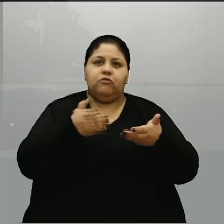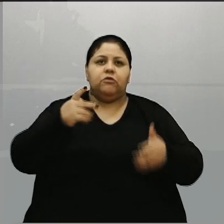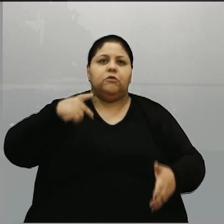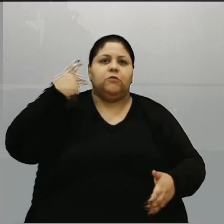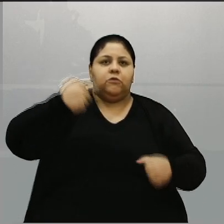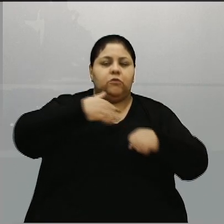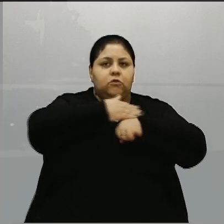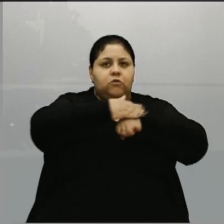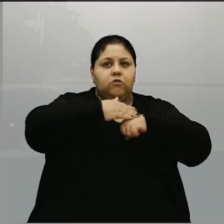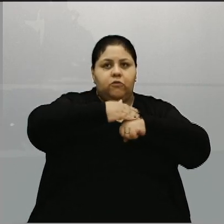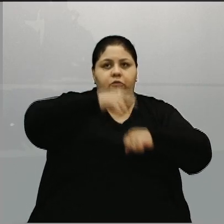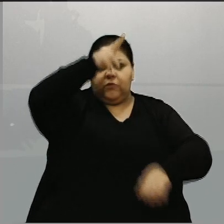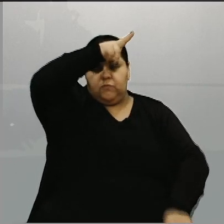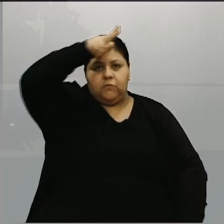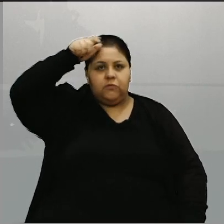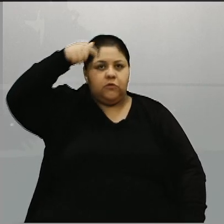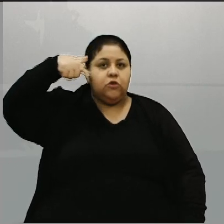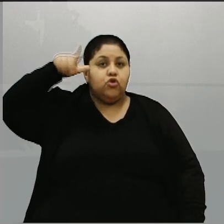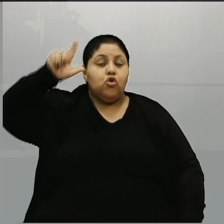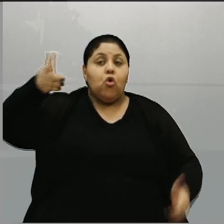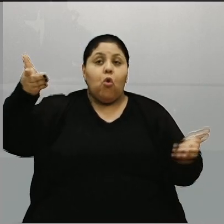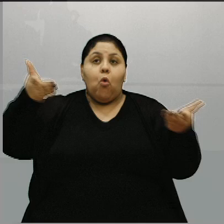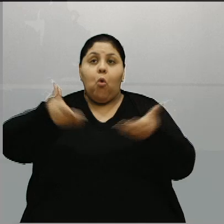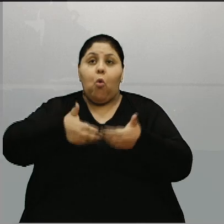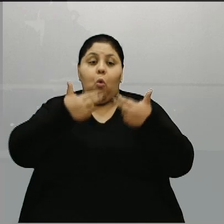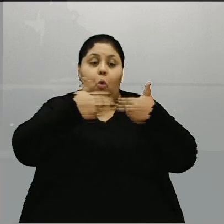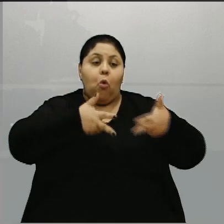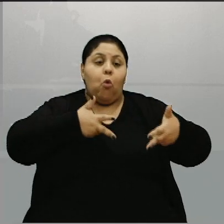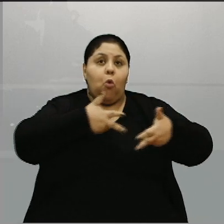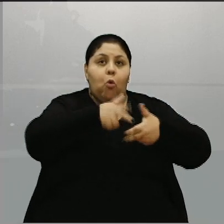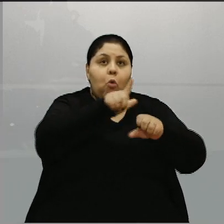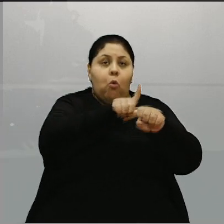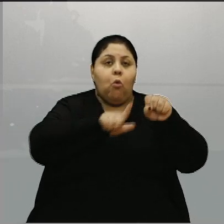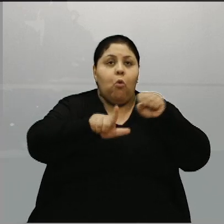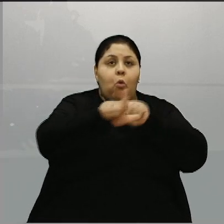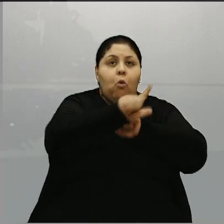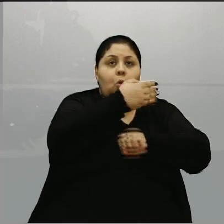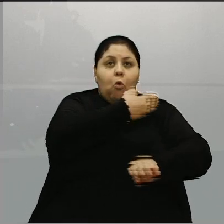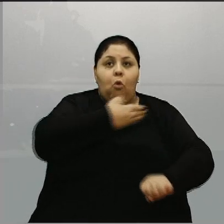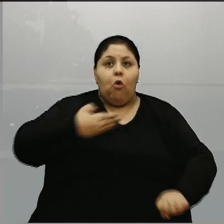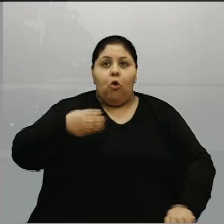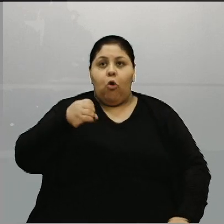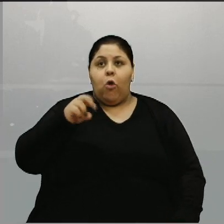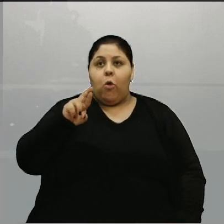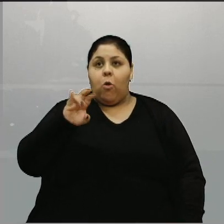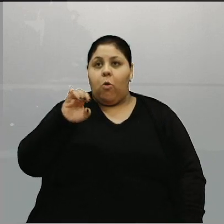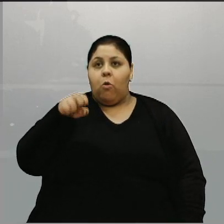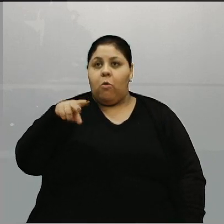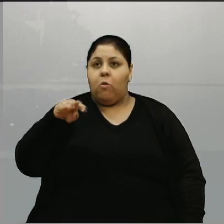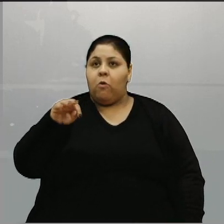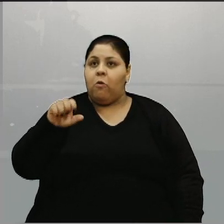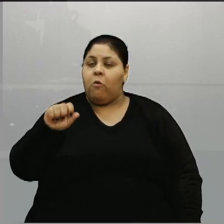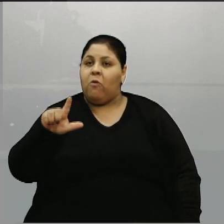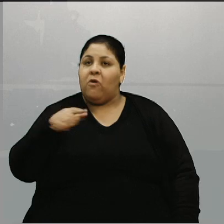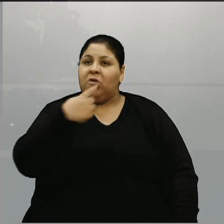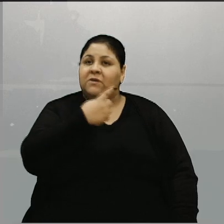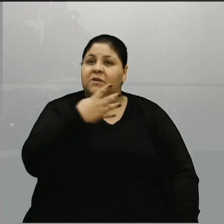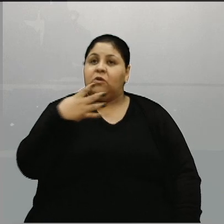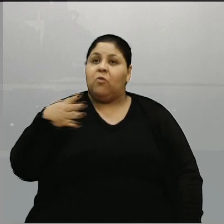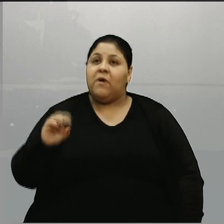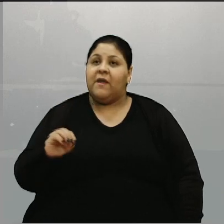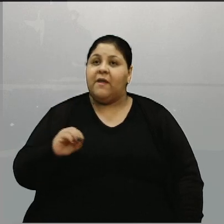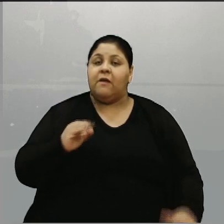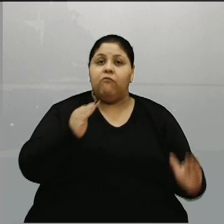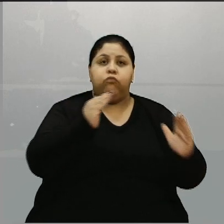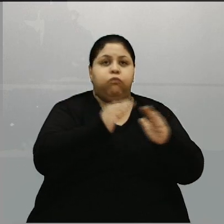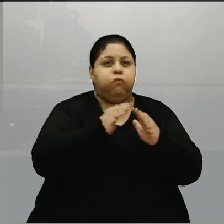com o prefeito ontem, nós vamos ter o lançamento oficial do loteamento popular lá no Oriental, com 140 lotes, será